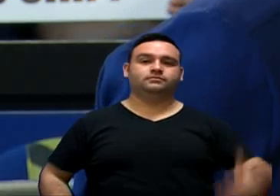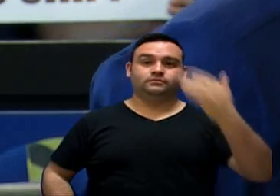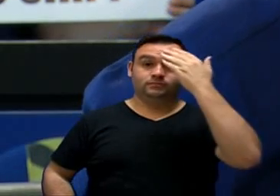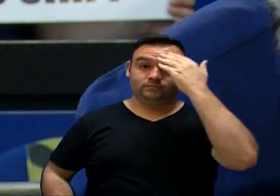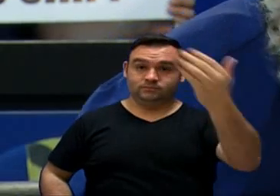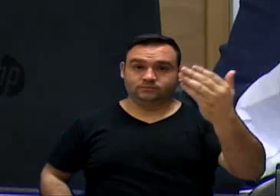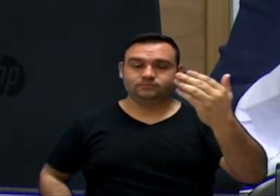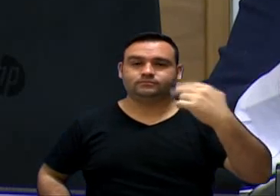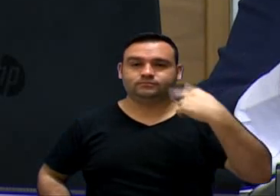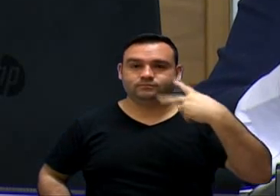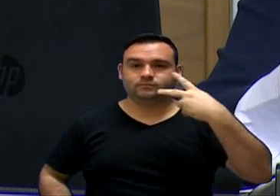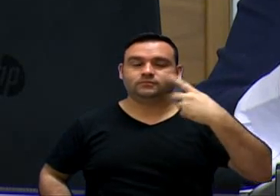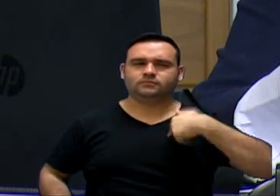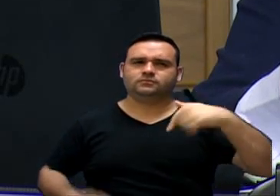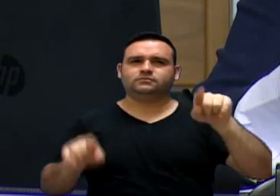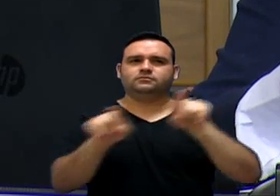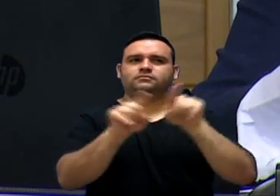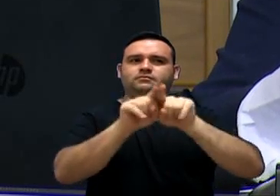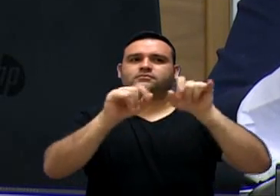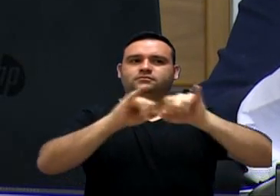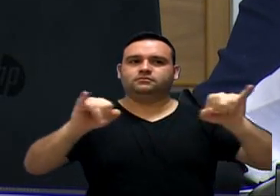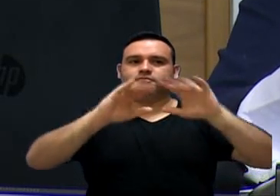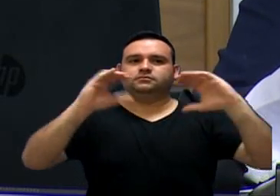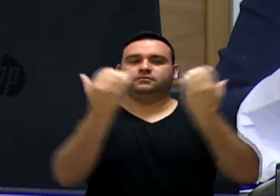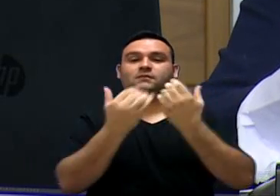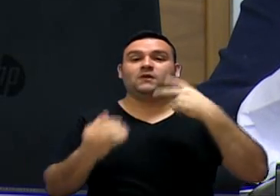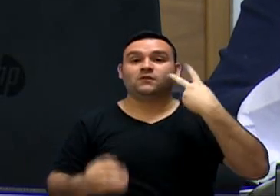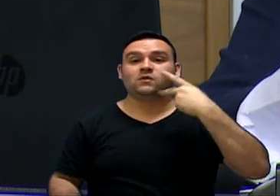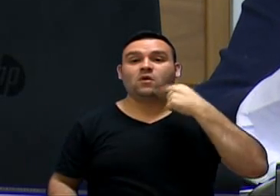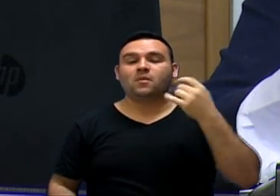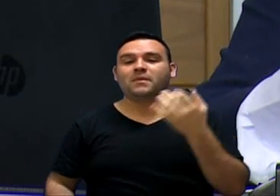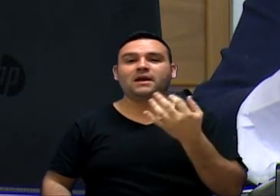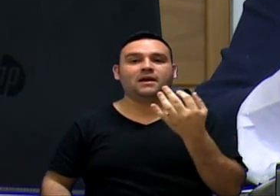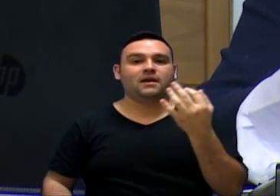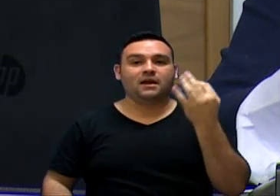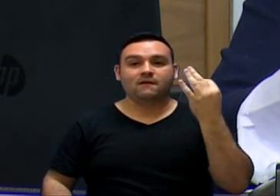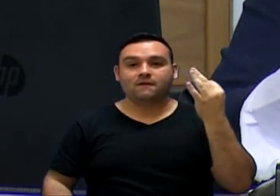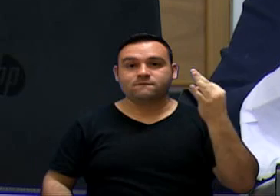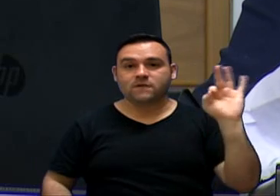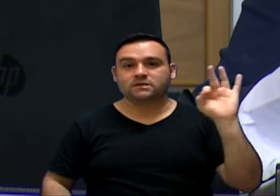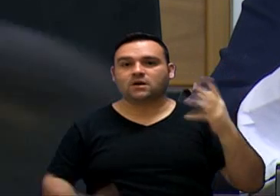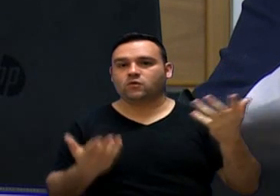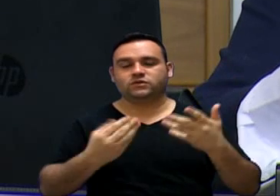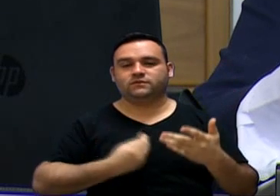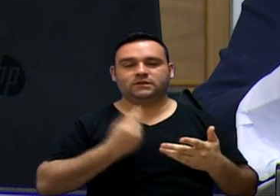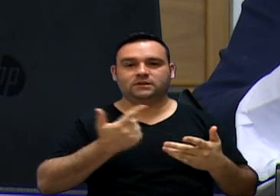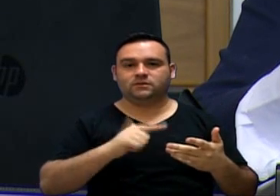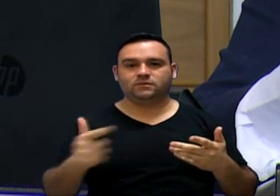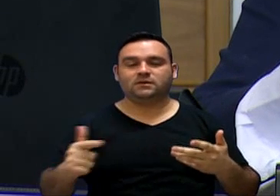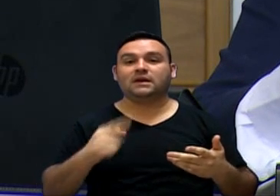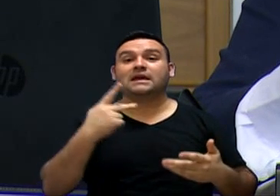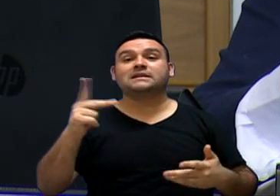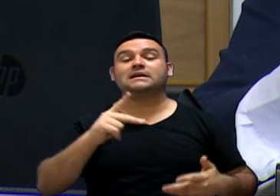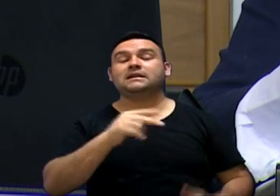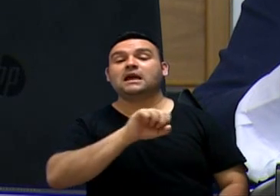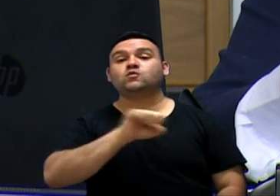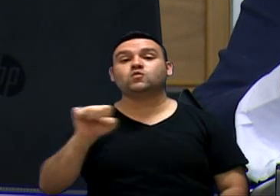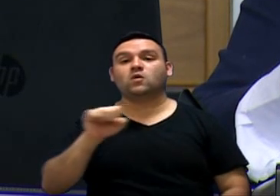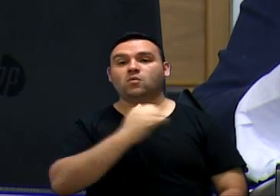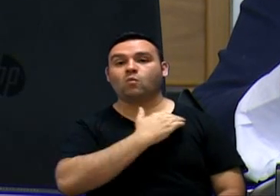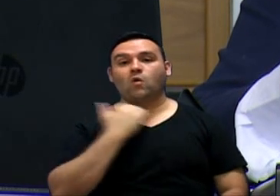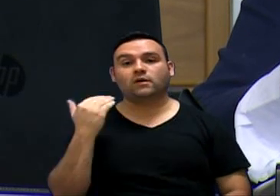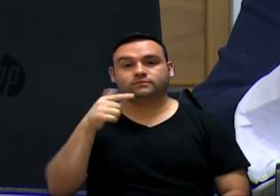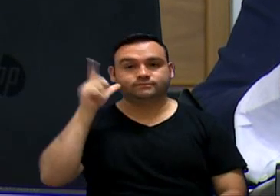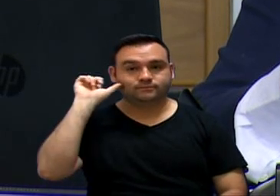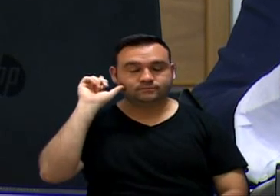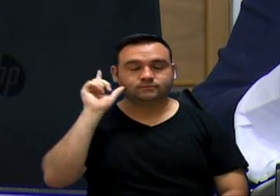Obrigado, vereadora. Eu também queria comunicar à casa que o vereador França também não está presente hoje. O sogro dele faleceu